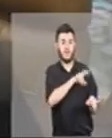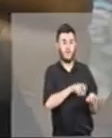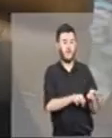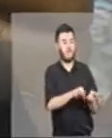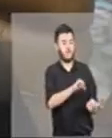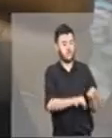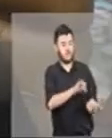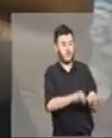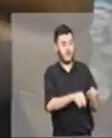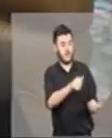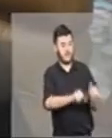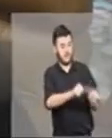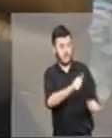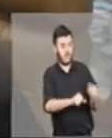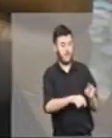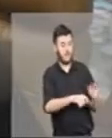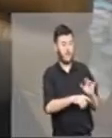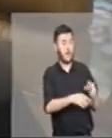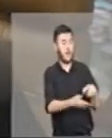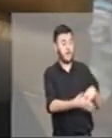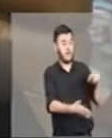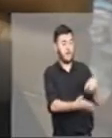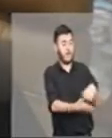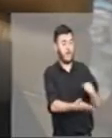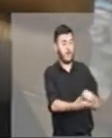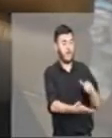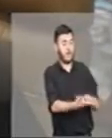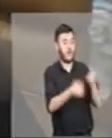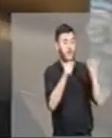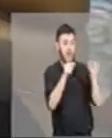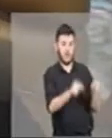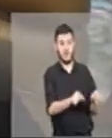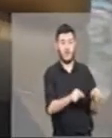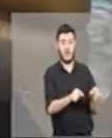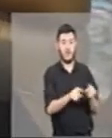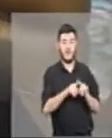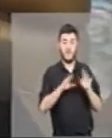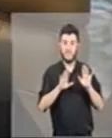não disporia o juiz de direito, o